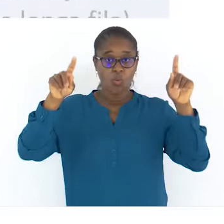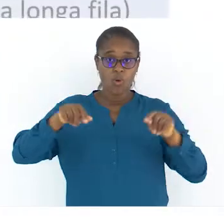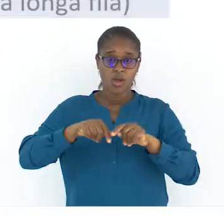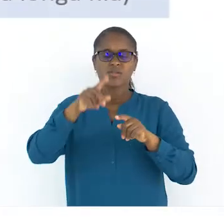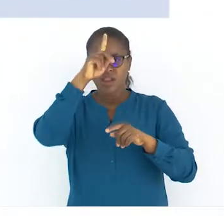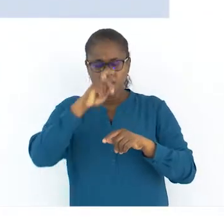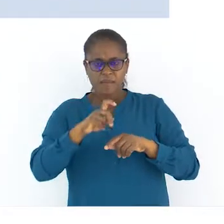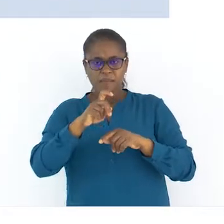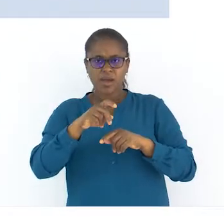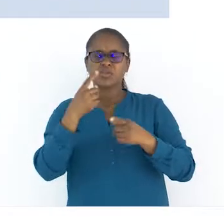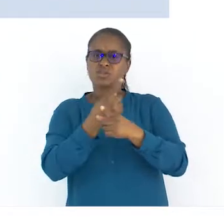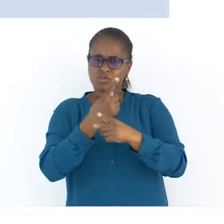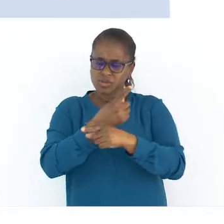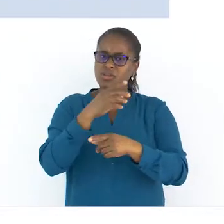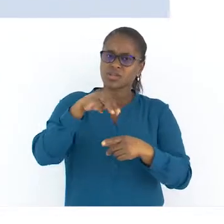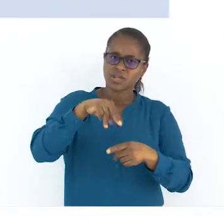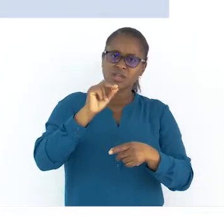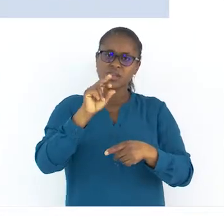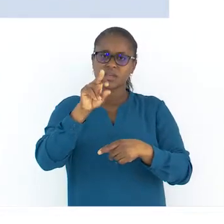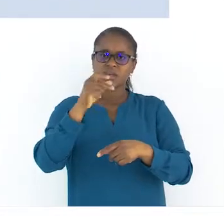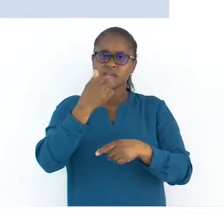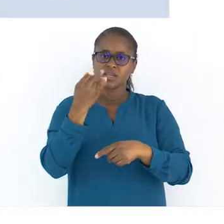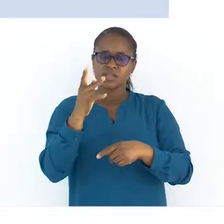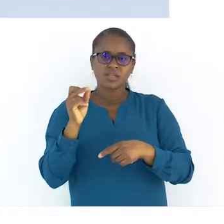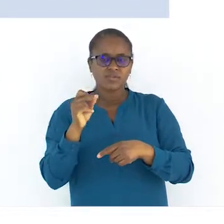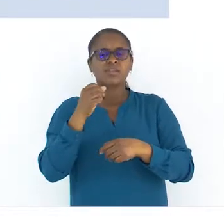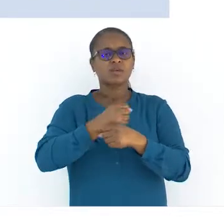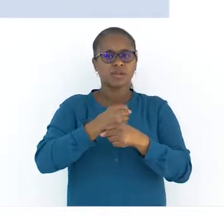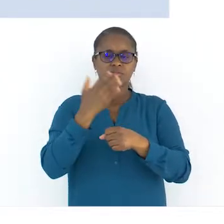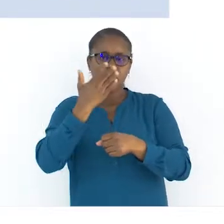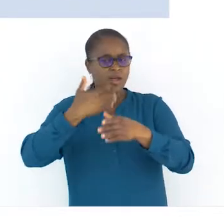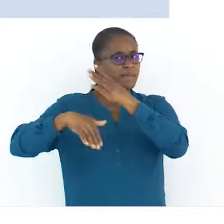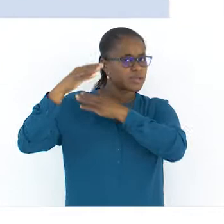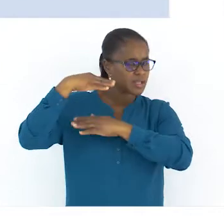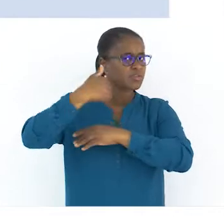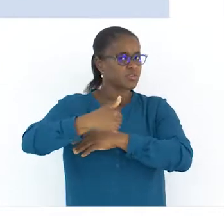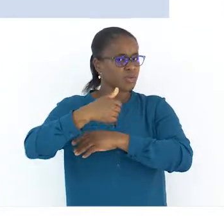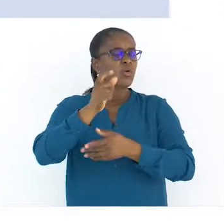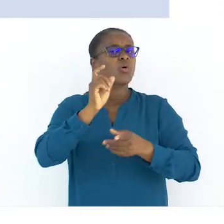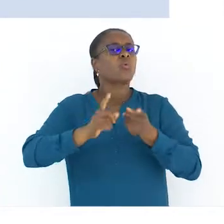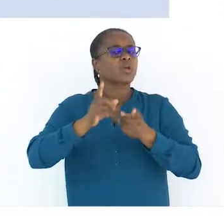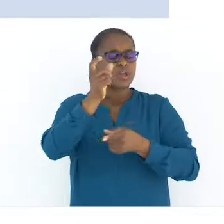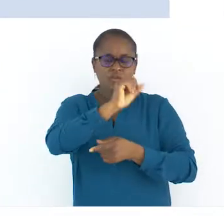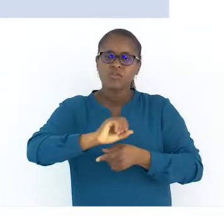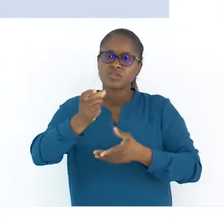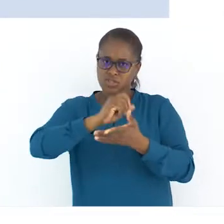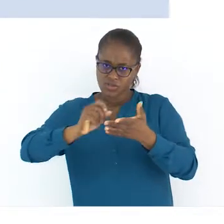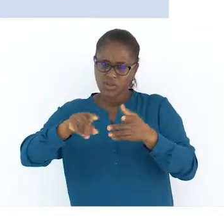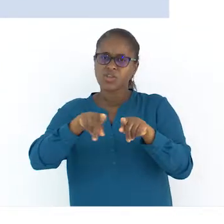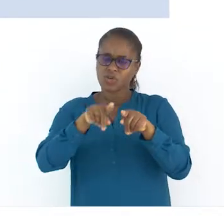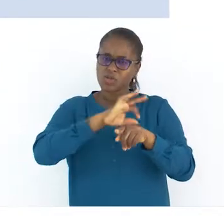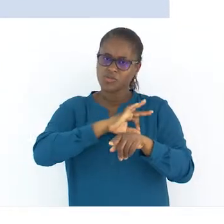da narrativa que vimos na aula passada? Muito bem. O que é que vocês preencheram? Assim como o professor? Muito